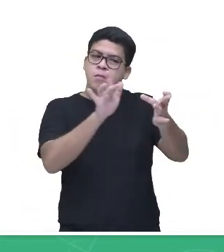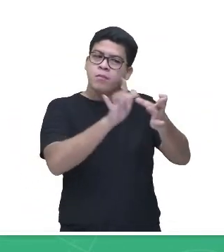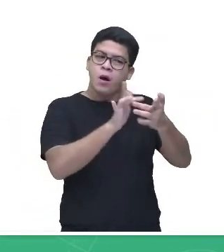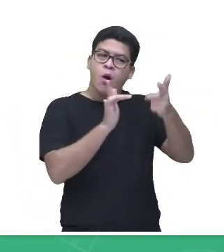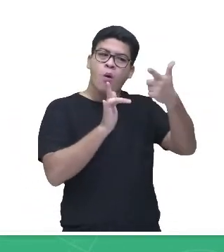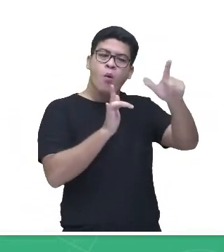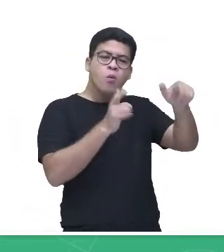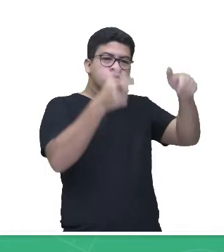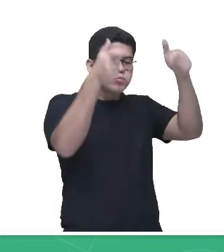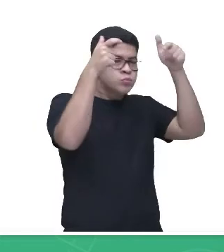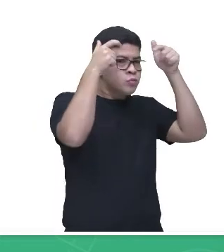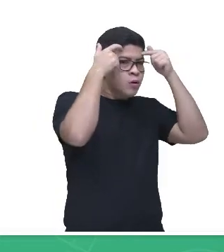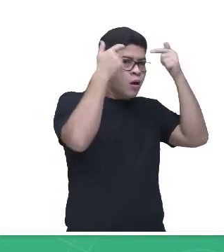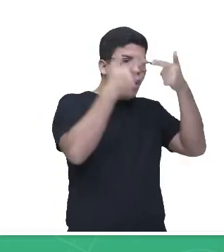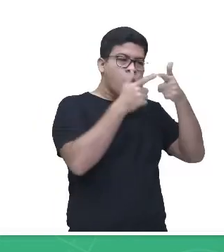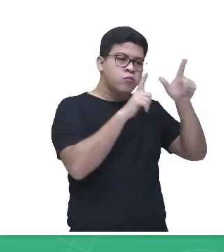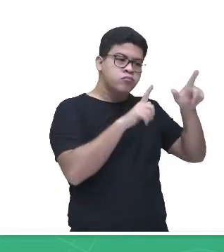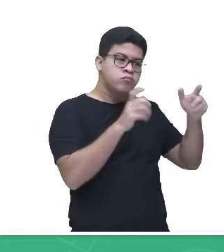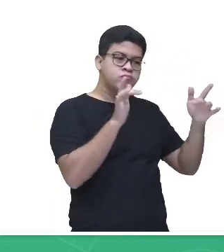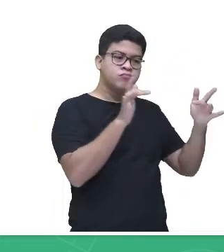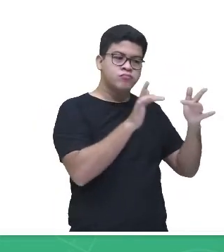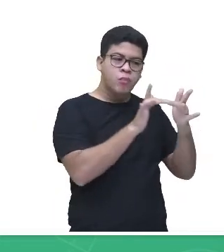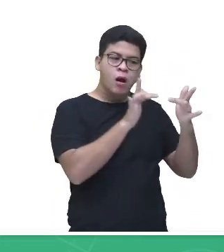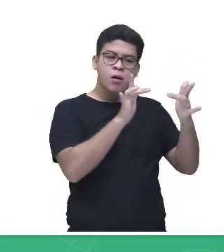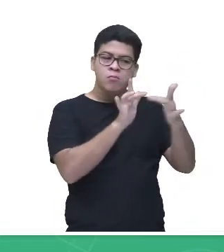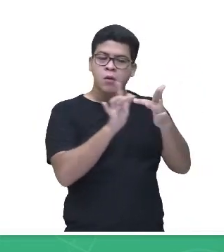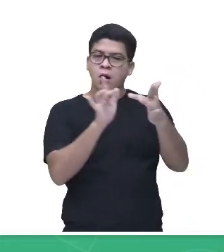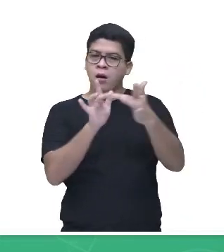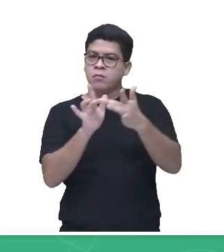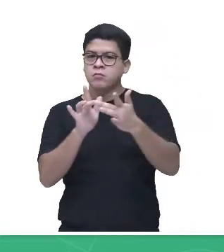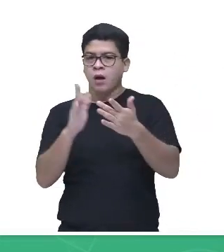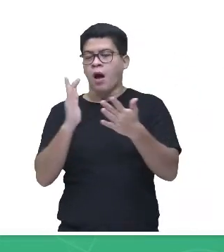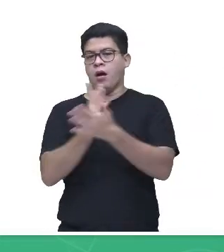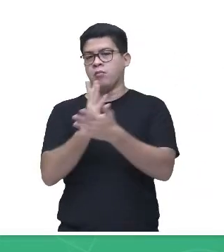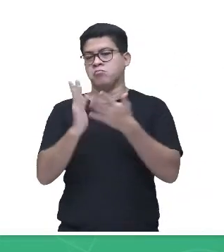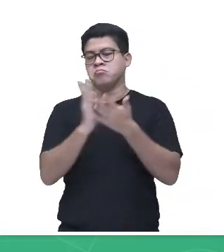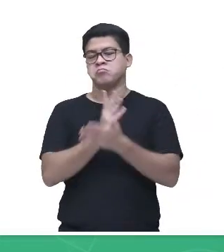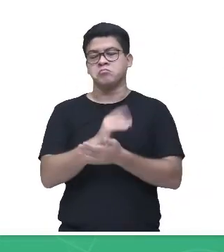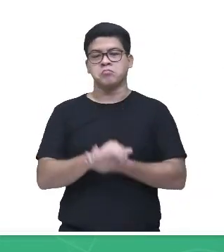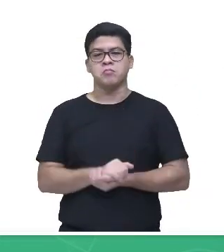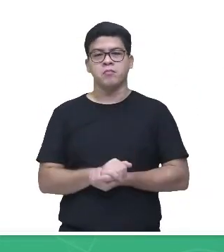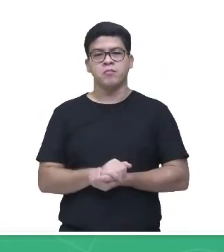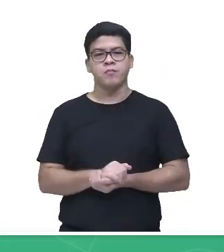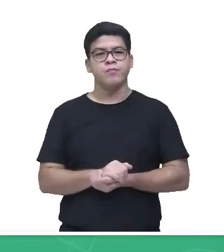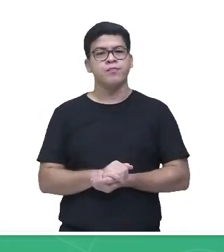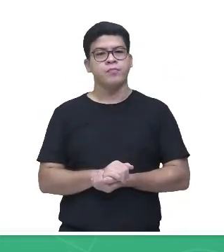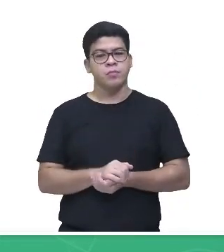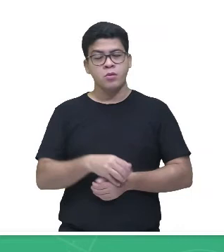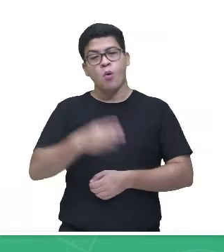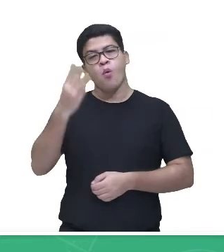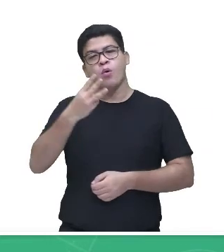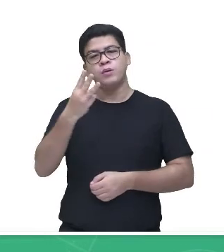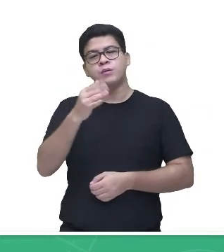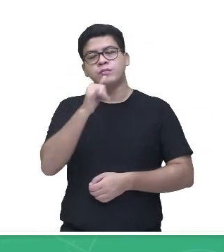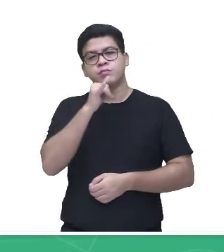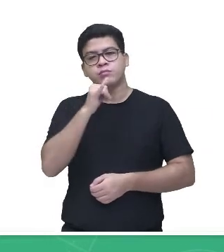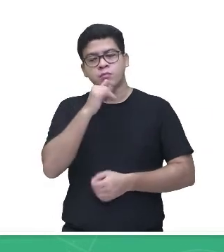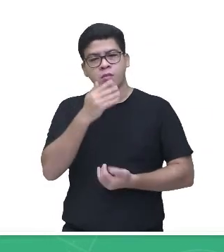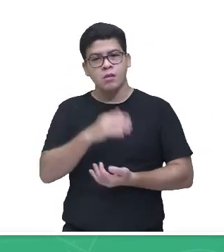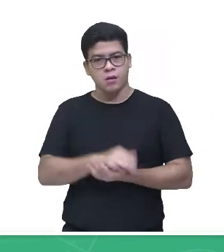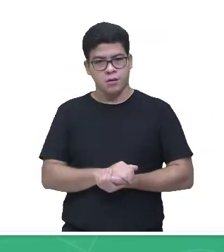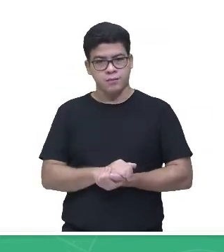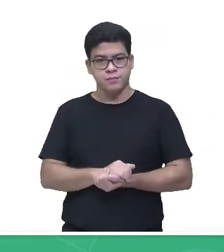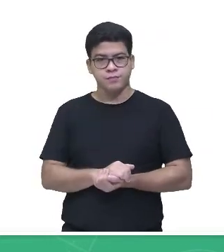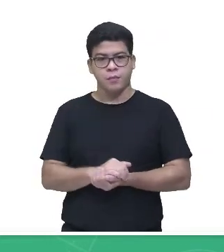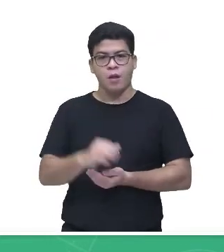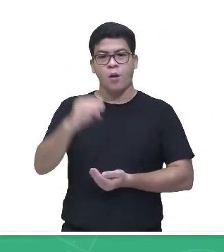observar que muitos movimentos vão começar a acontecer para derrubar esses monarcas. O terceiro exemplo que nós trouxemos de déspota esclarecido para